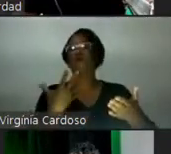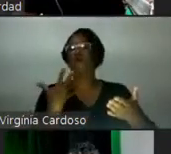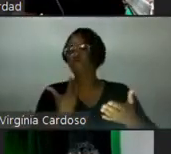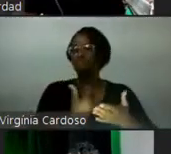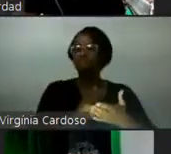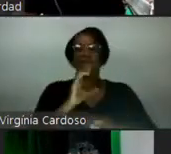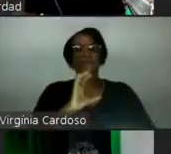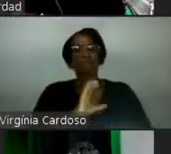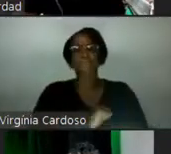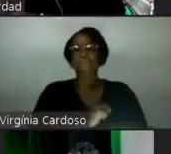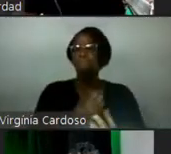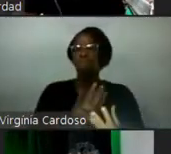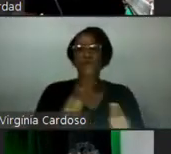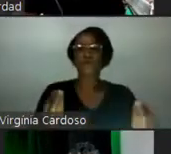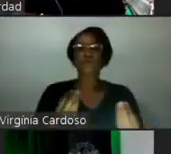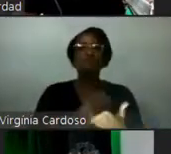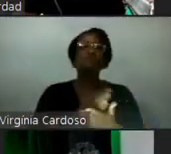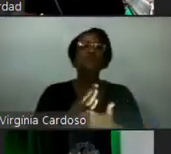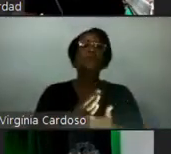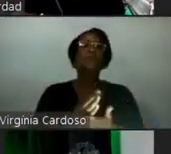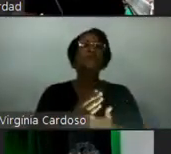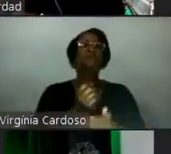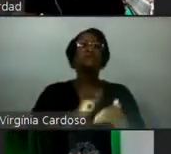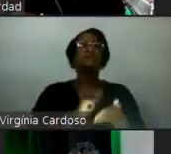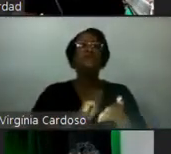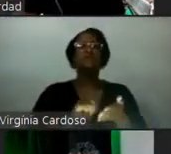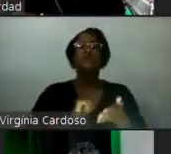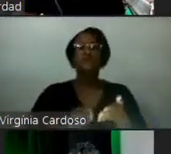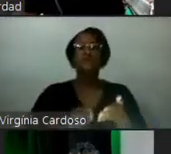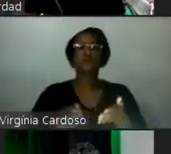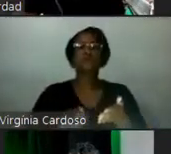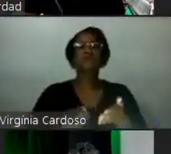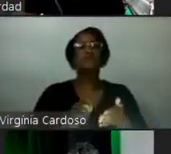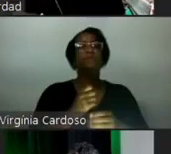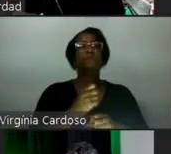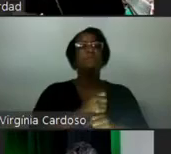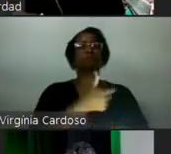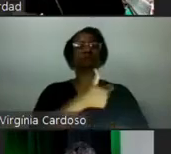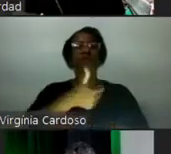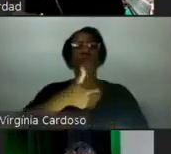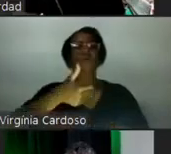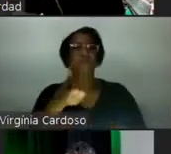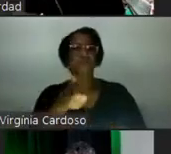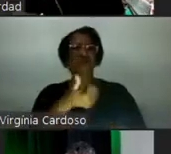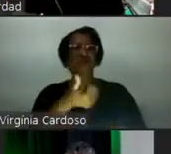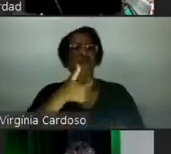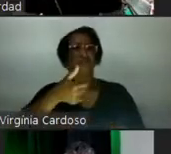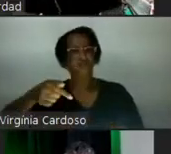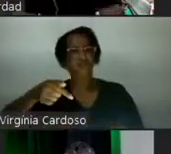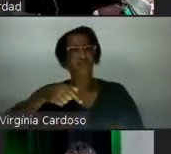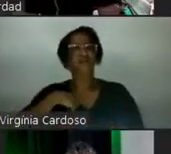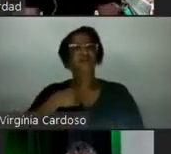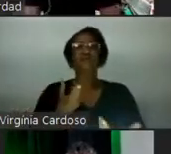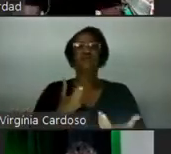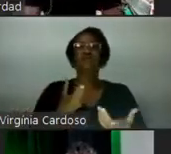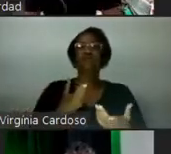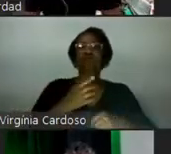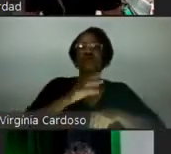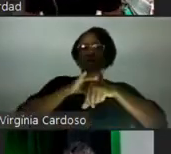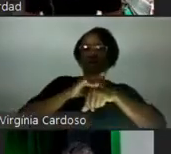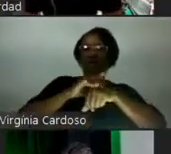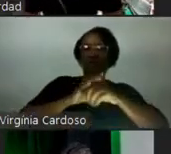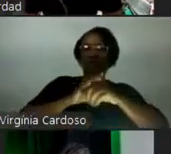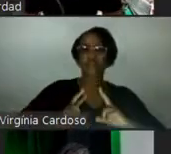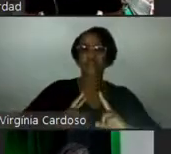escrever ali, acho que 16, 17. 17 eu tive um câncer. E aí, essa coisa da reflexão sobre a morte. Eu queria muito